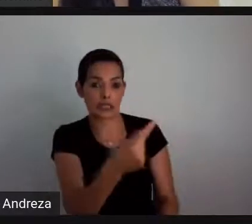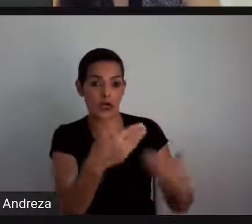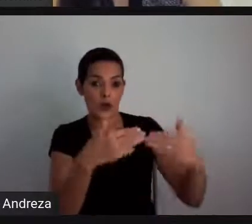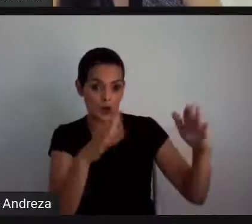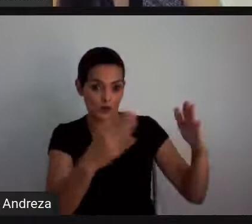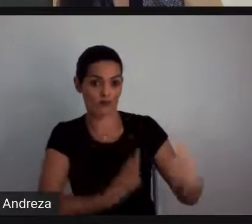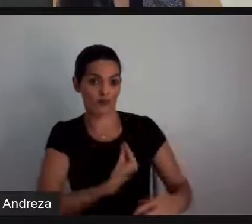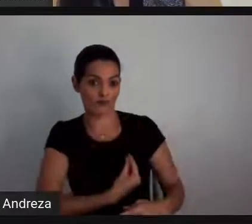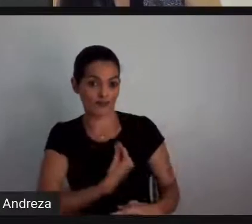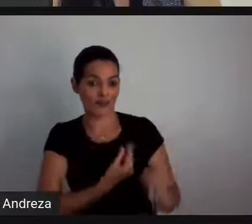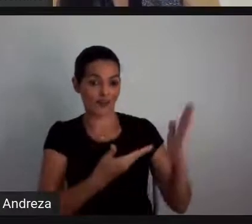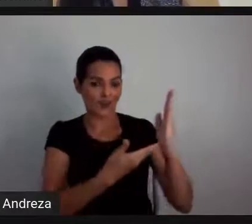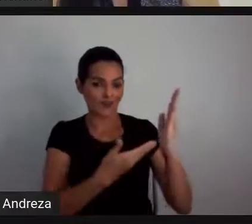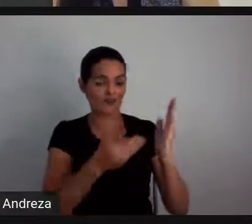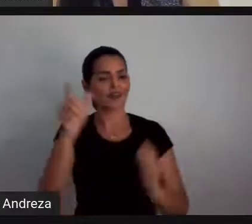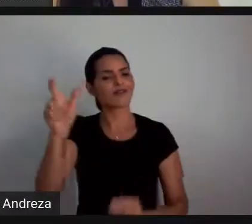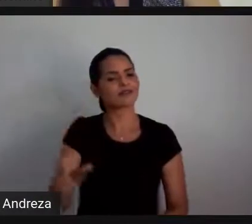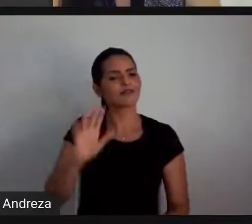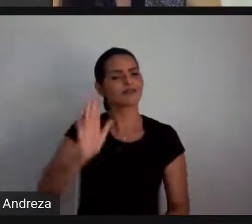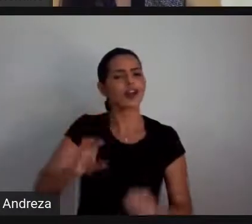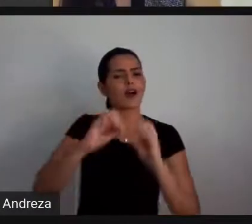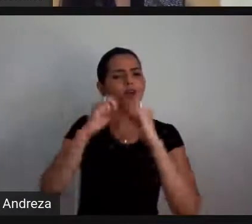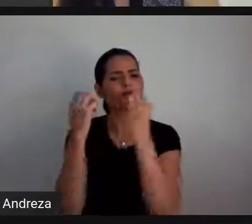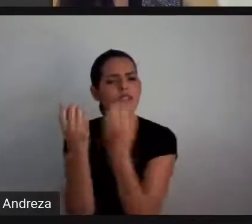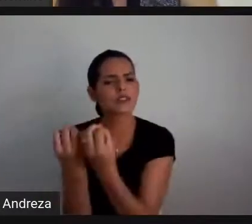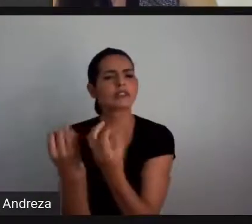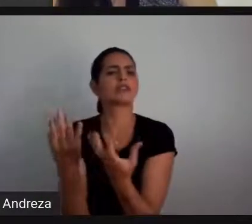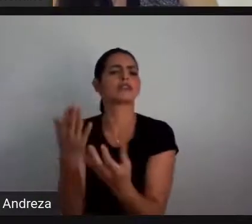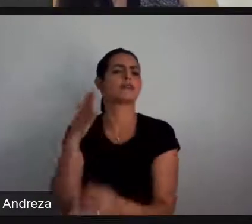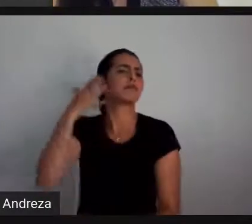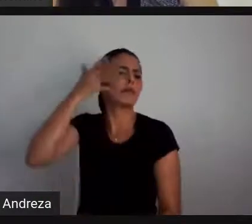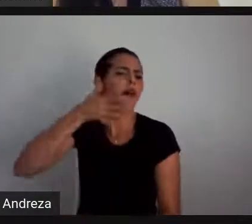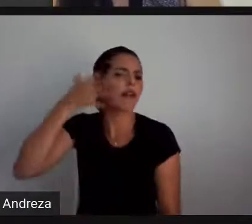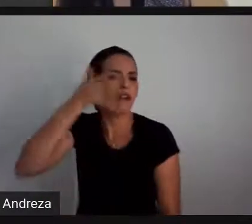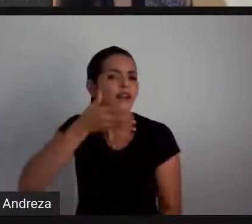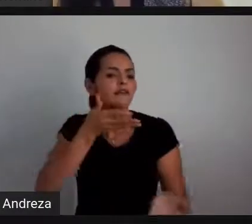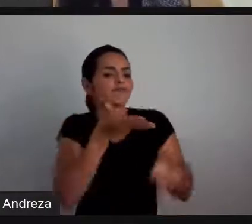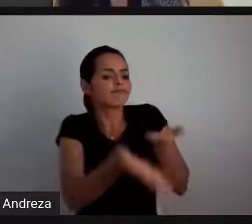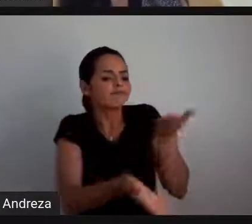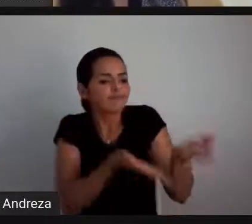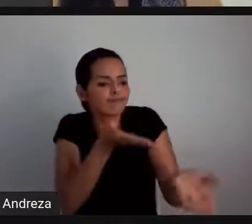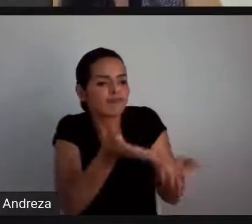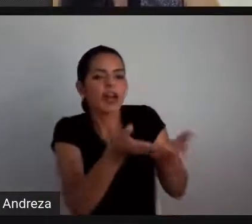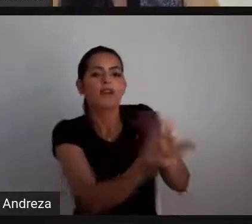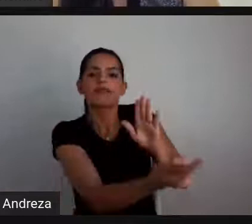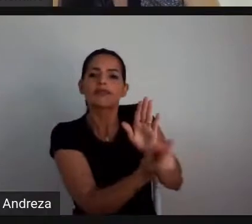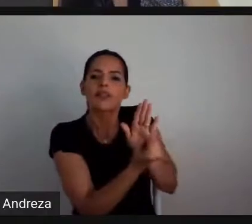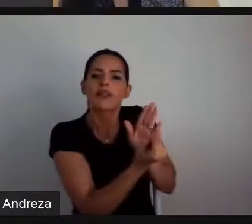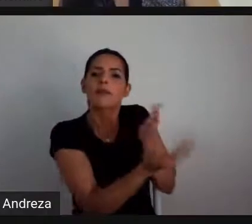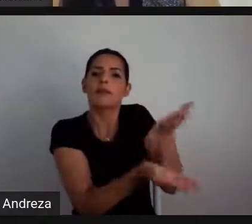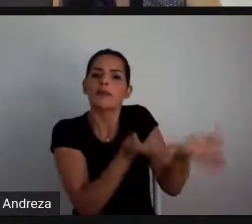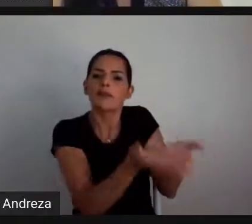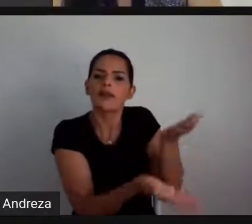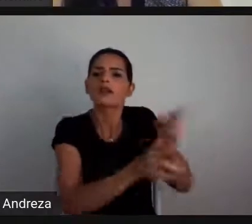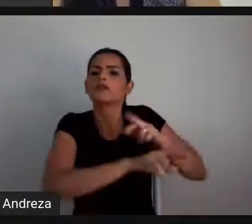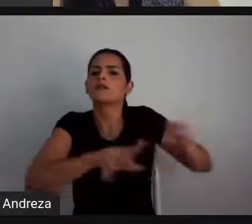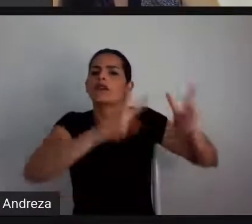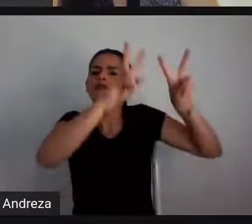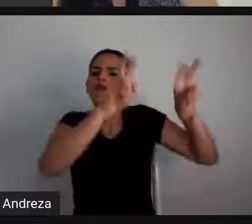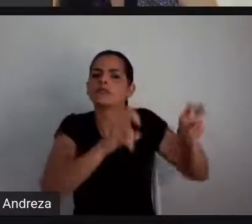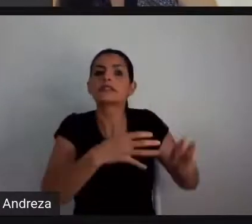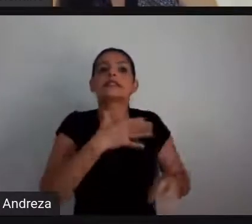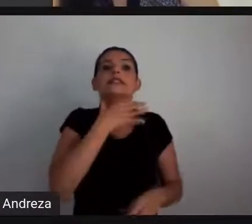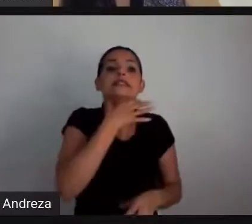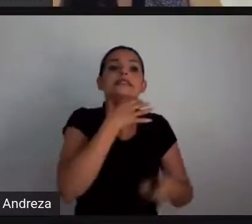Câmara. Já realizou diversas oficinas, palestras, atendimentos individuais, e aí diversos temas, né, Paulo? Endividamento,